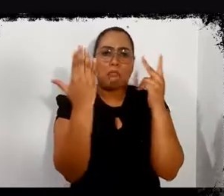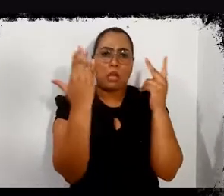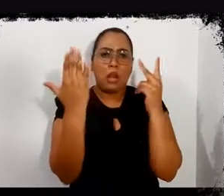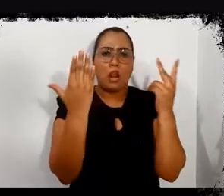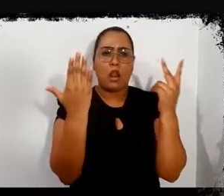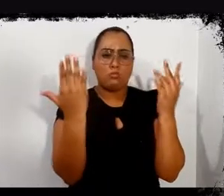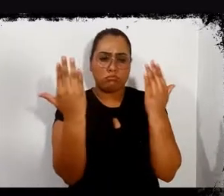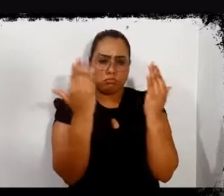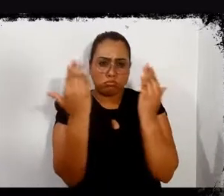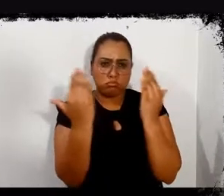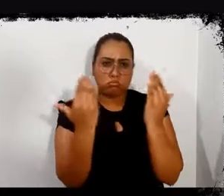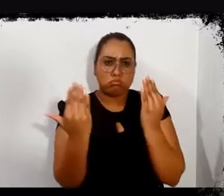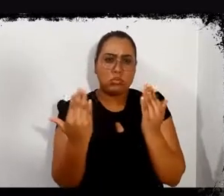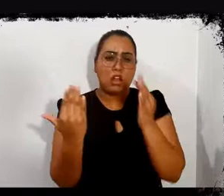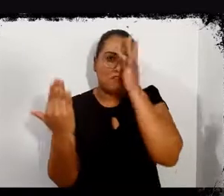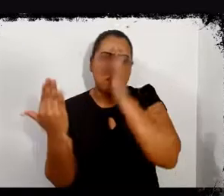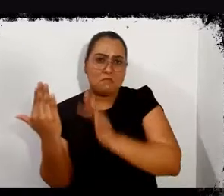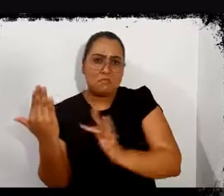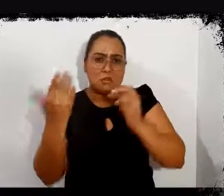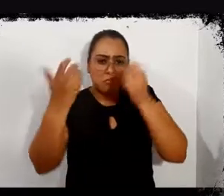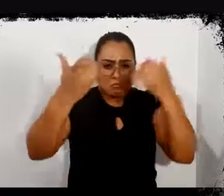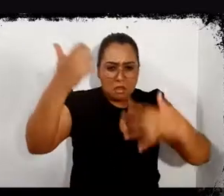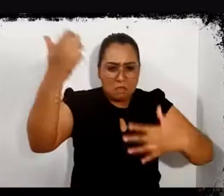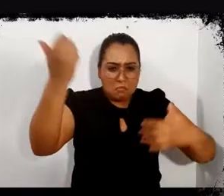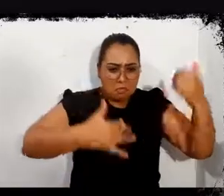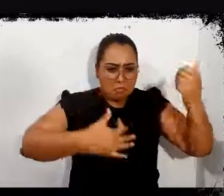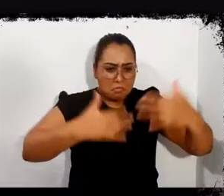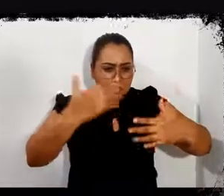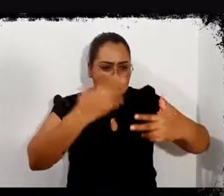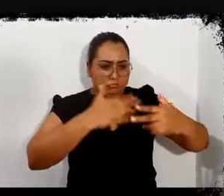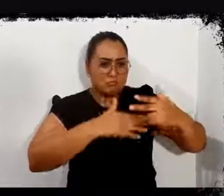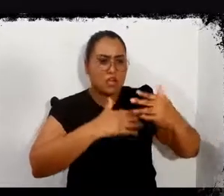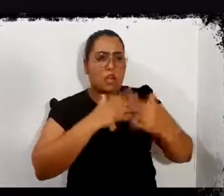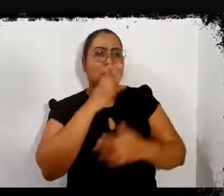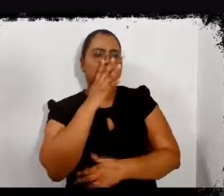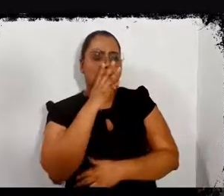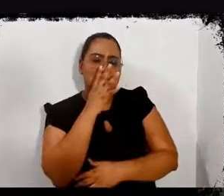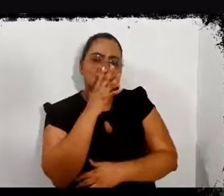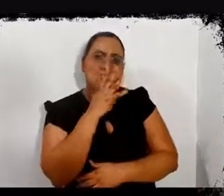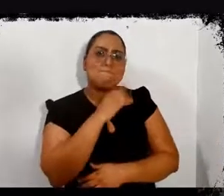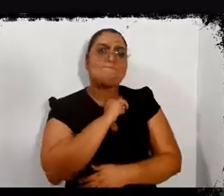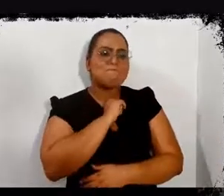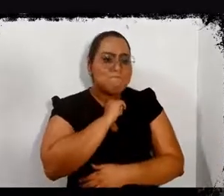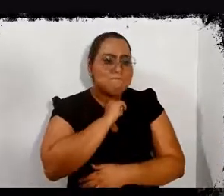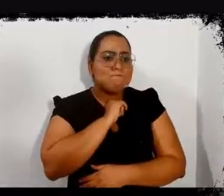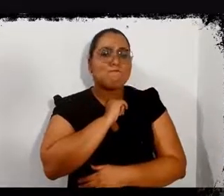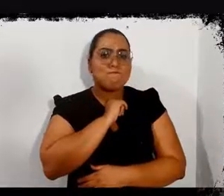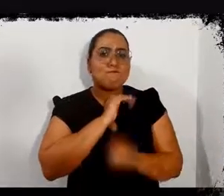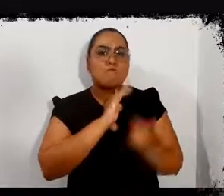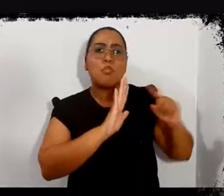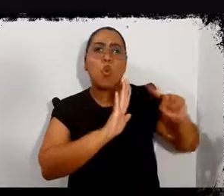instintos, desejos orgânicos e busca do prazer,